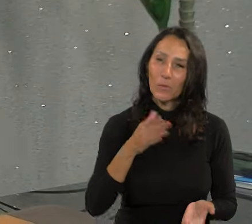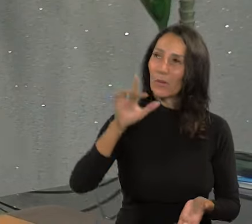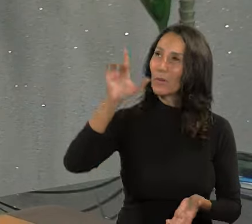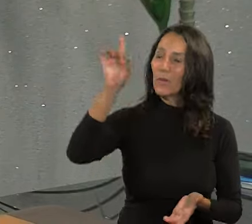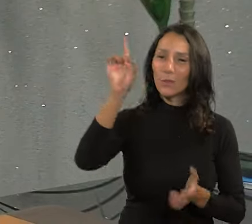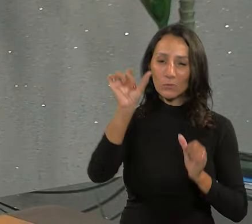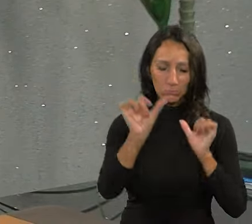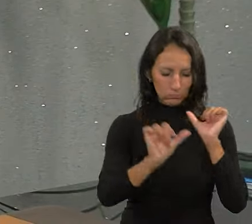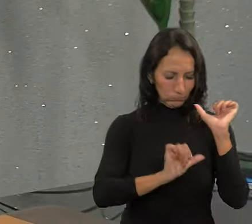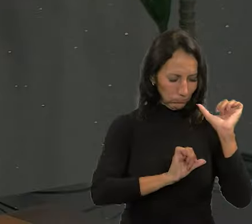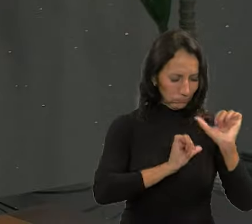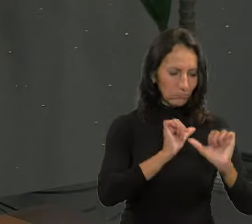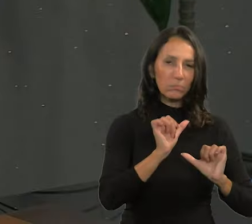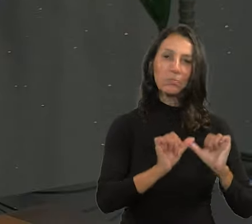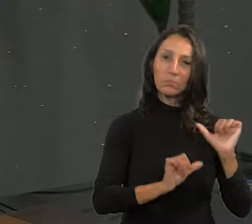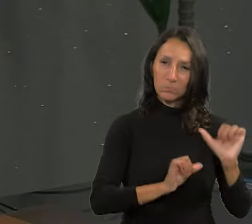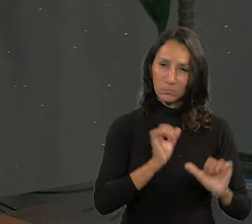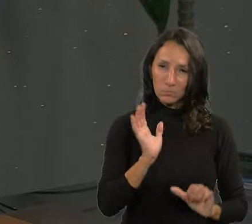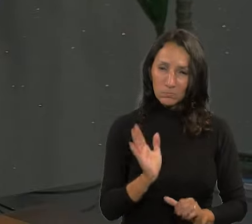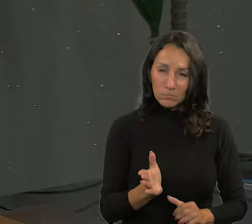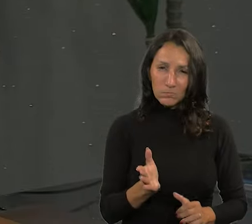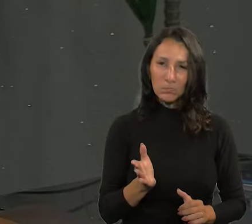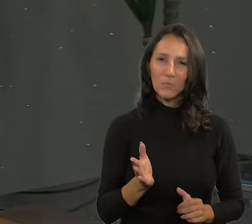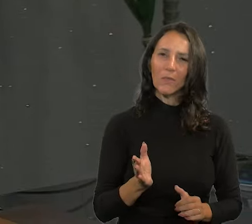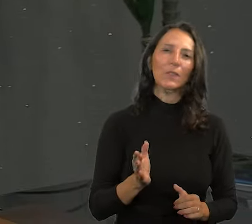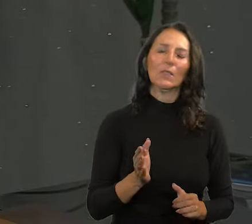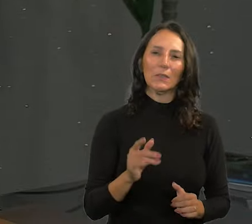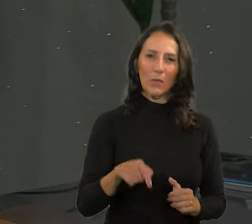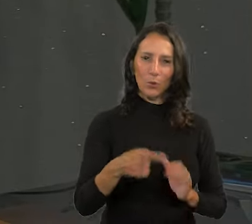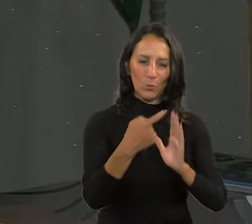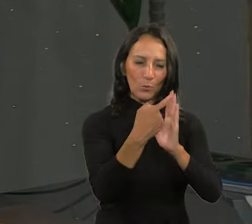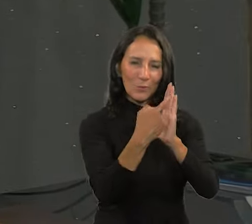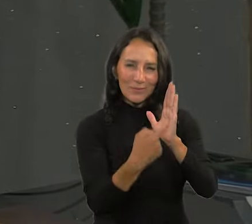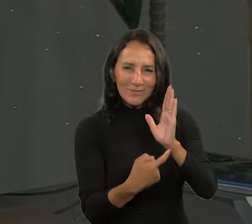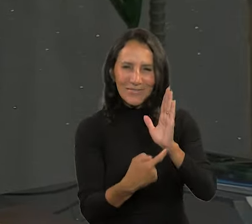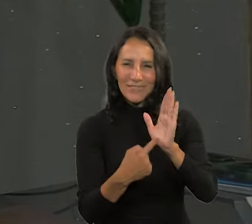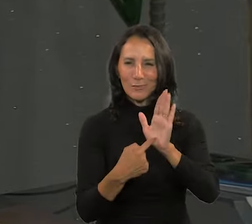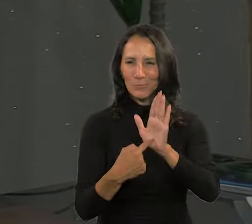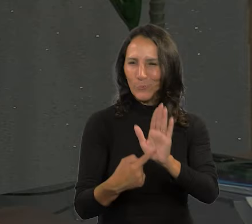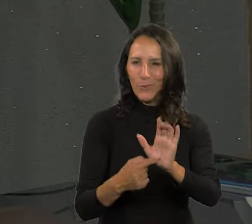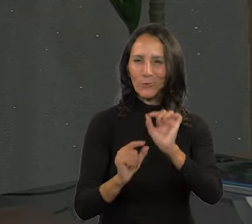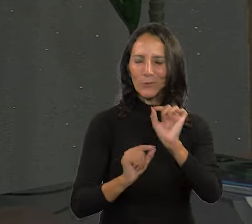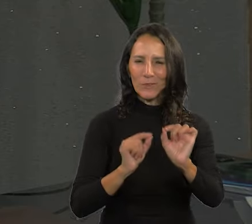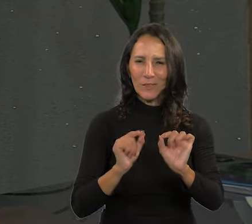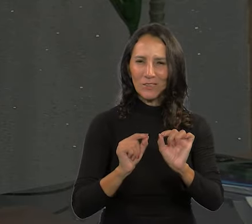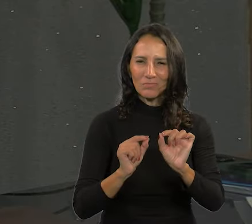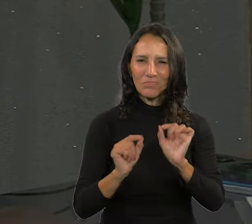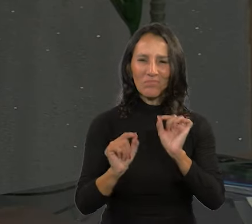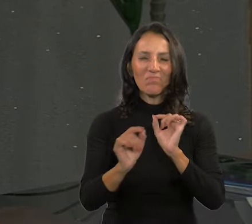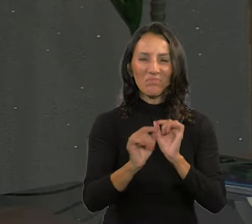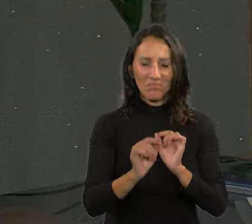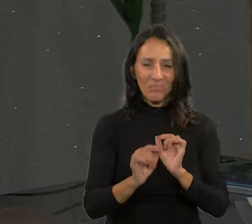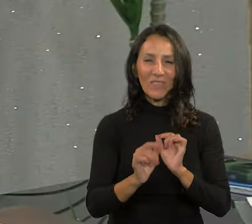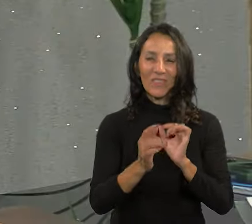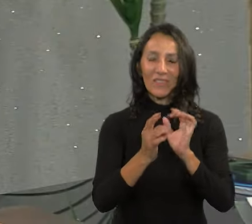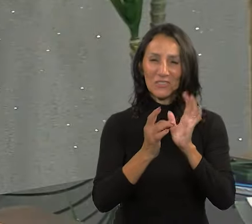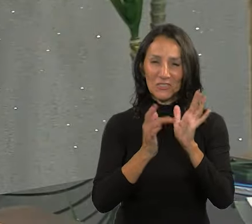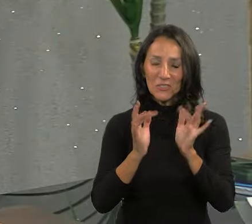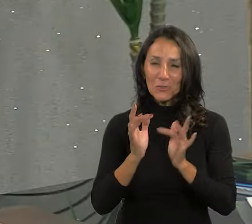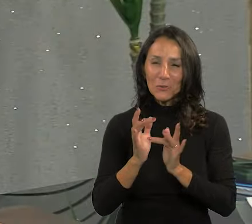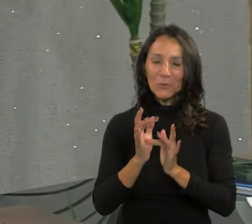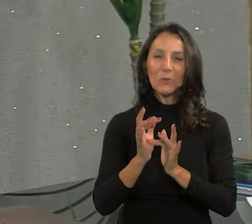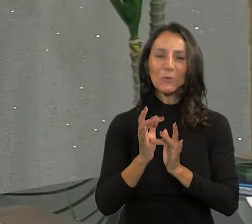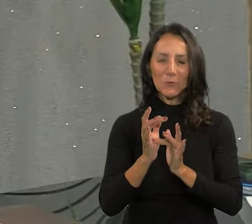aqui esse texto, ele diz, olha, enviou-me para curar os quebrantados de coração. Então,